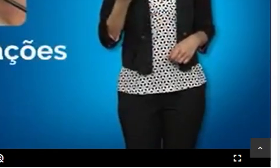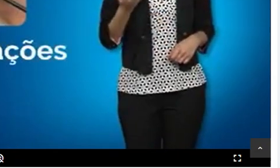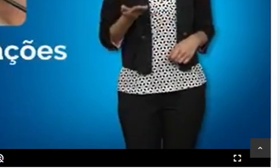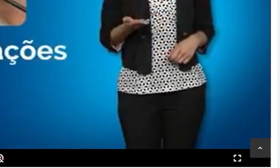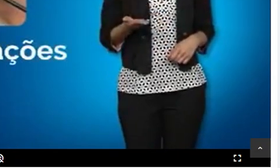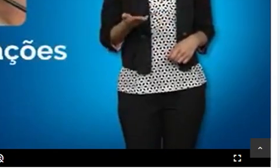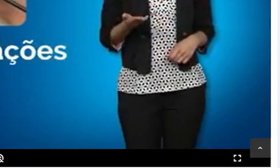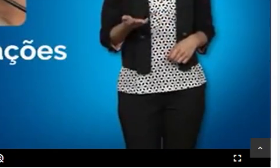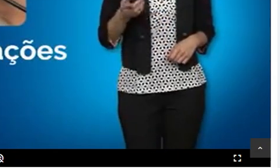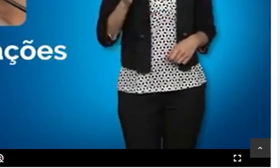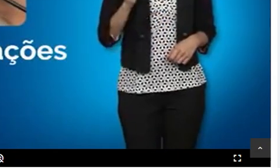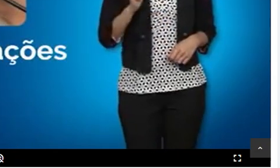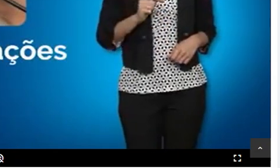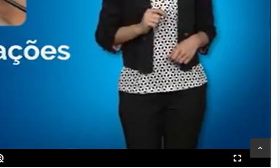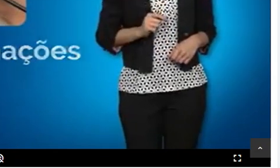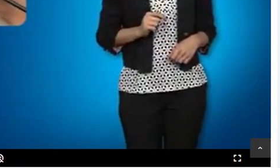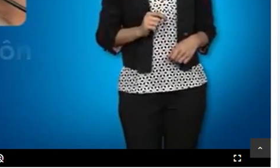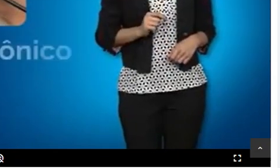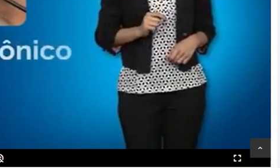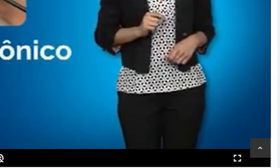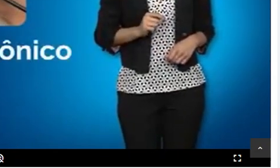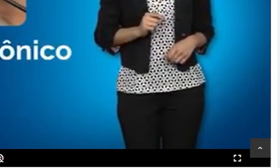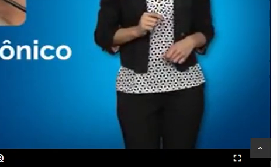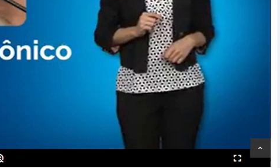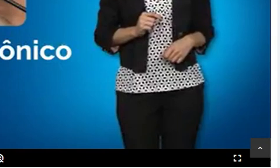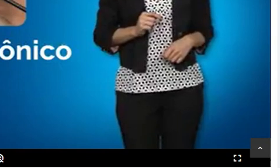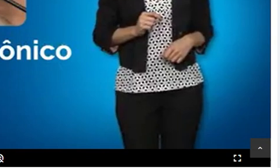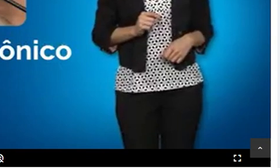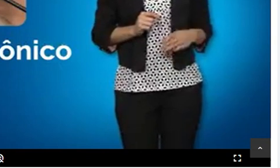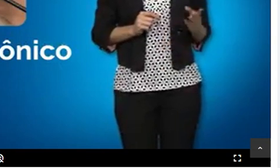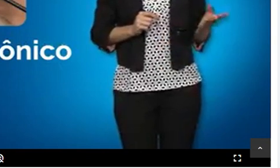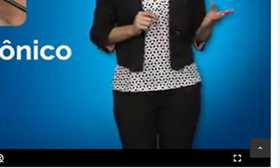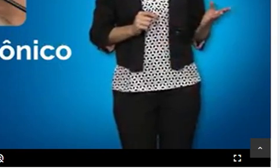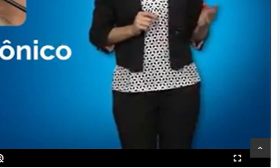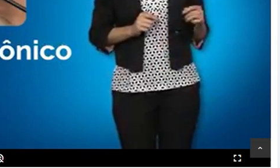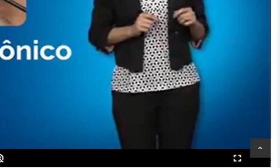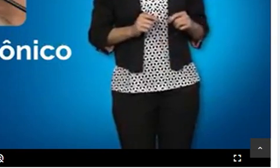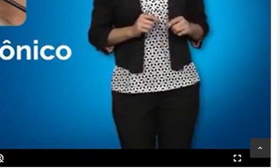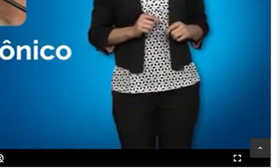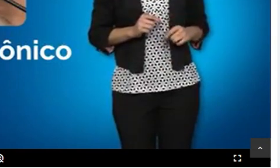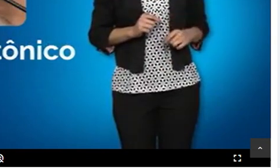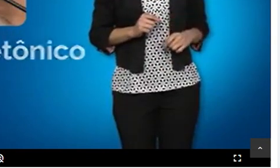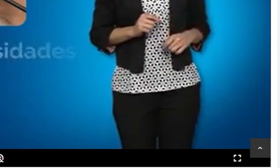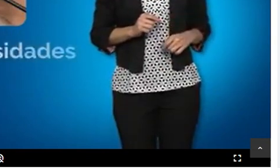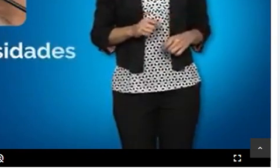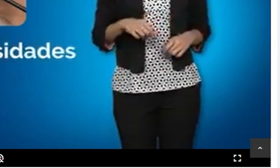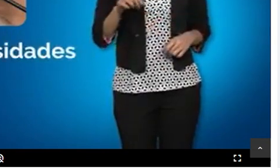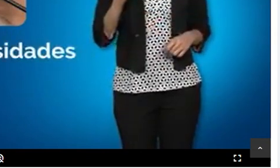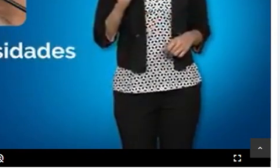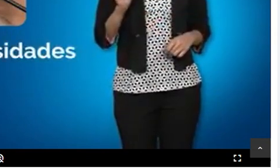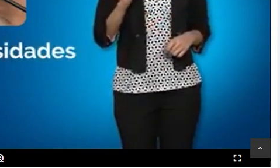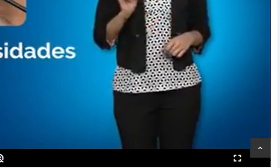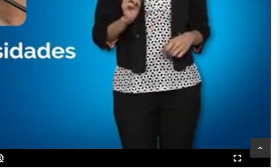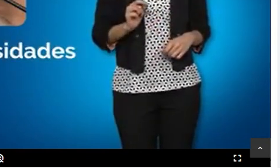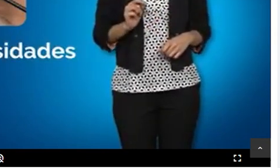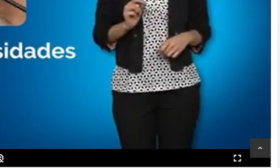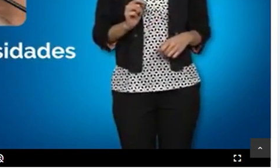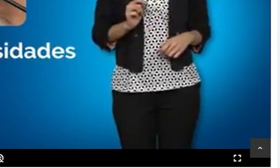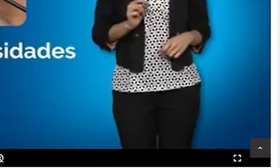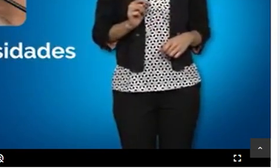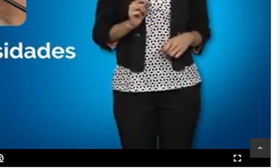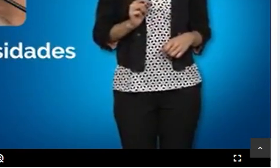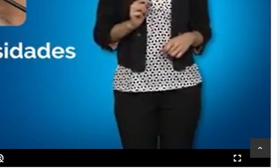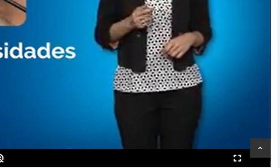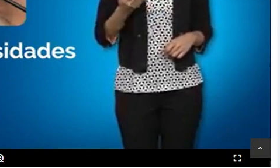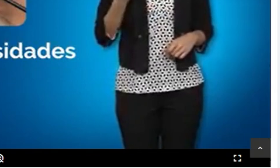coletar algumas informações para elaborar o projeto arquitetônico. Ele começa pelo levantamento do programa de necessidades do